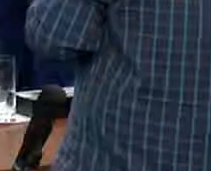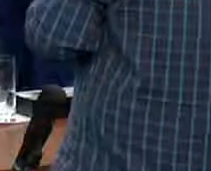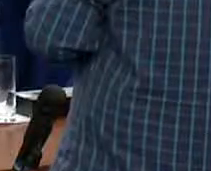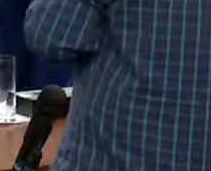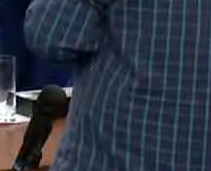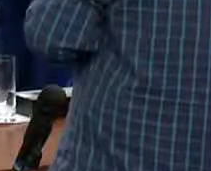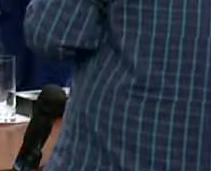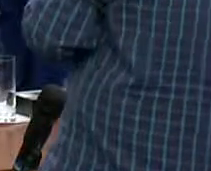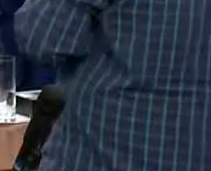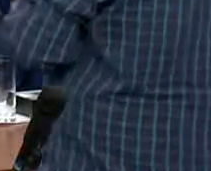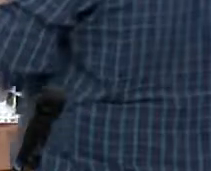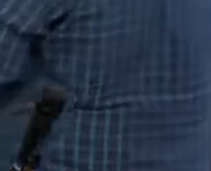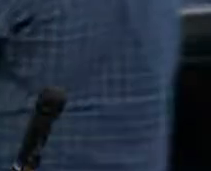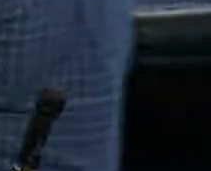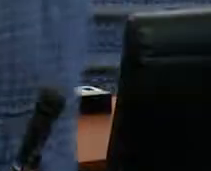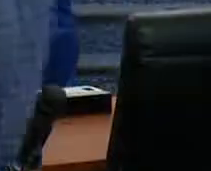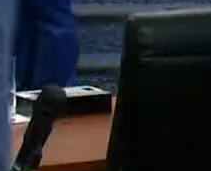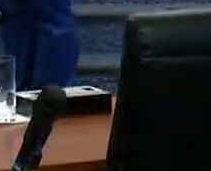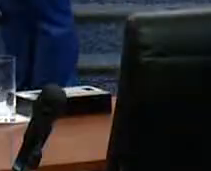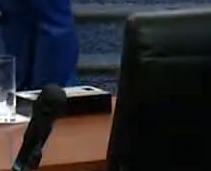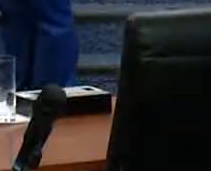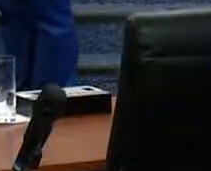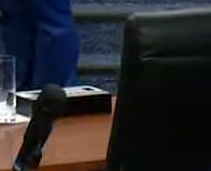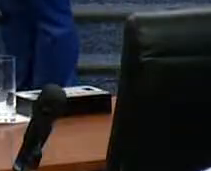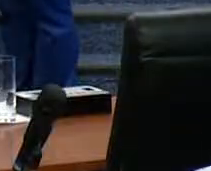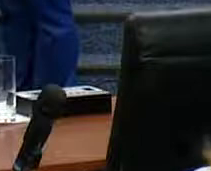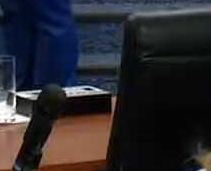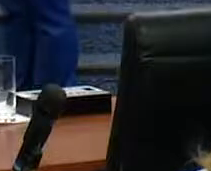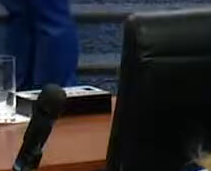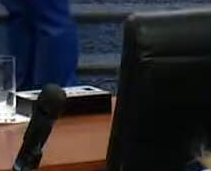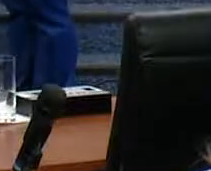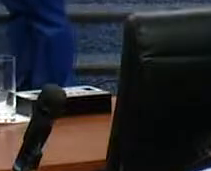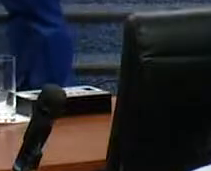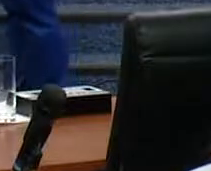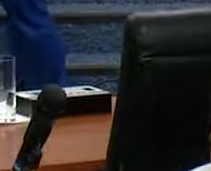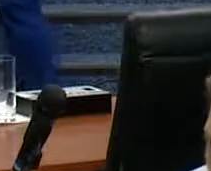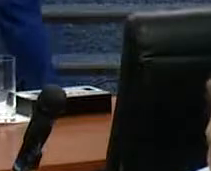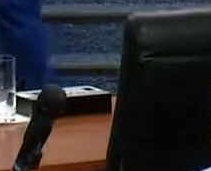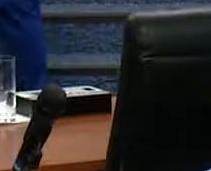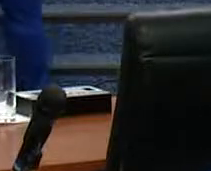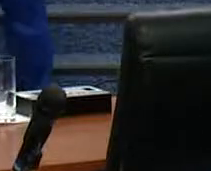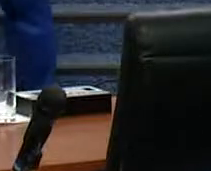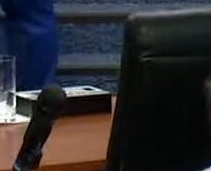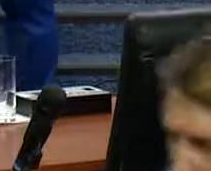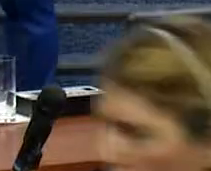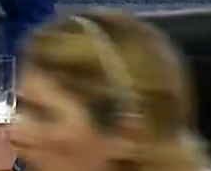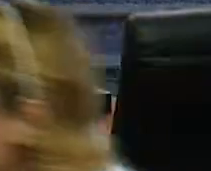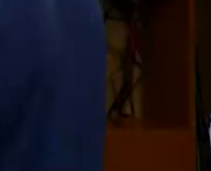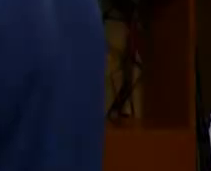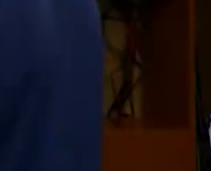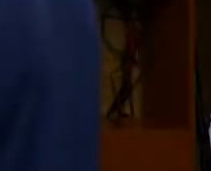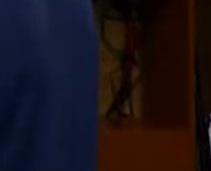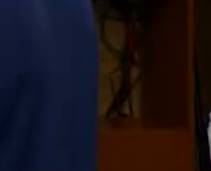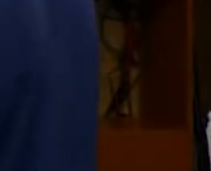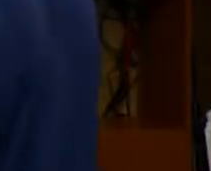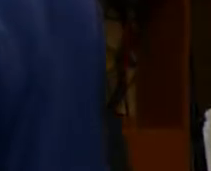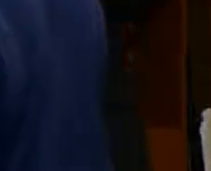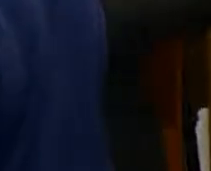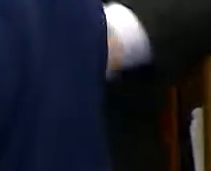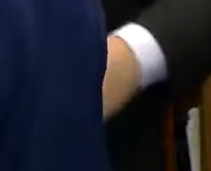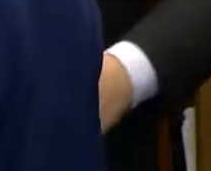Parabéns por sua dedicação, obstinação e por esse trabalho tão relevante, tão importante para a família.